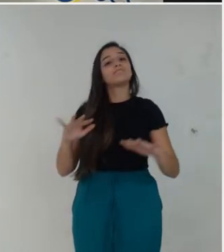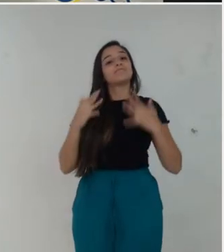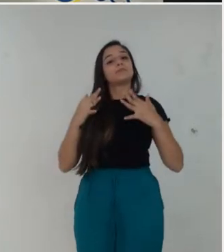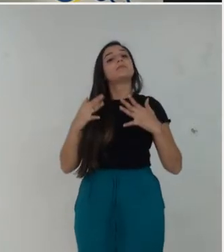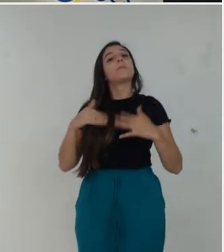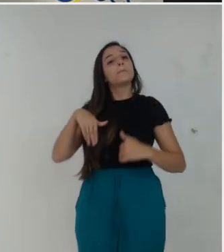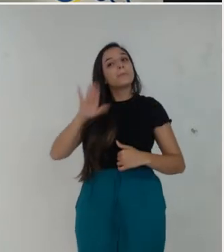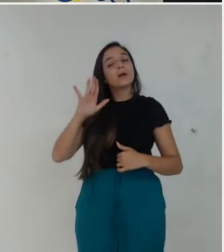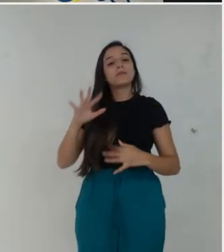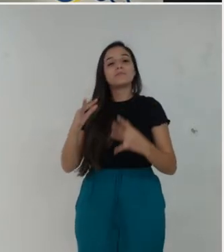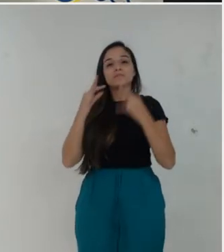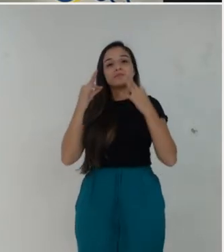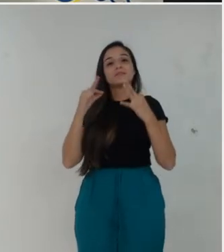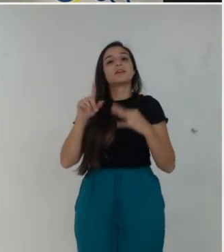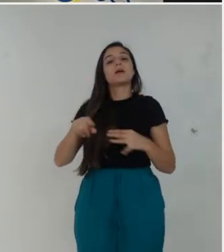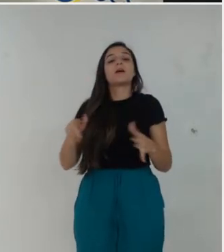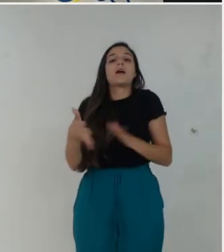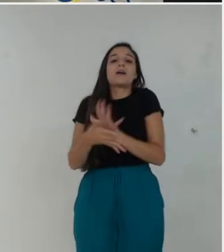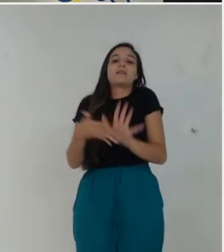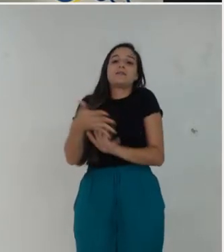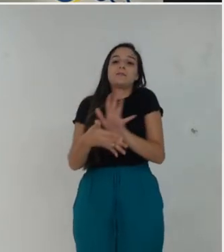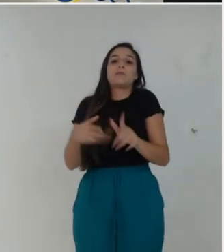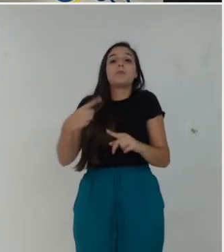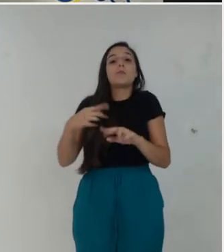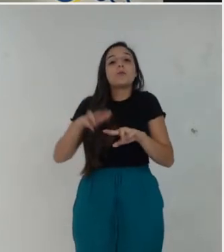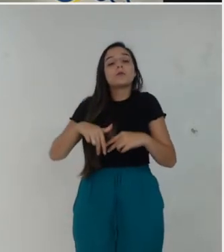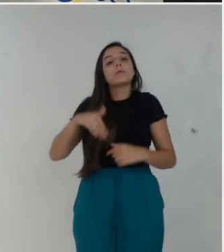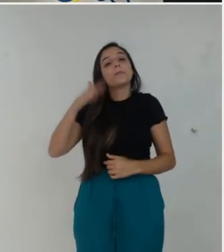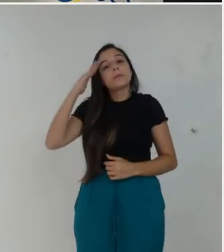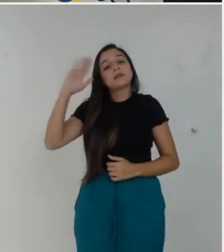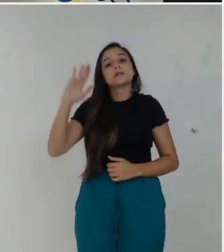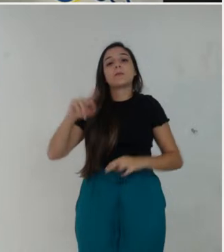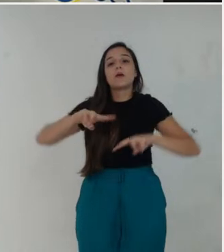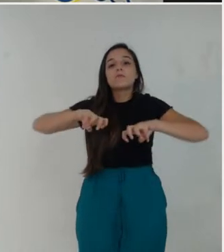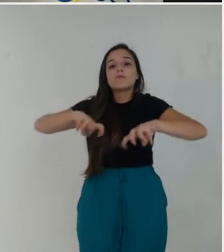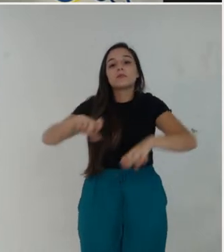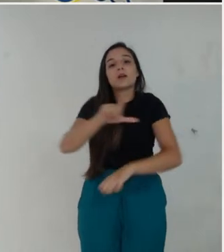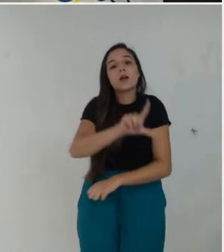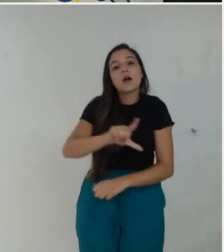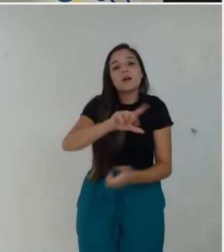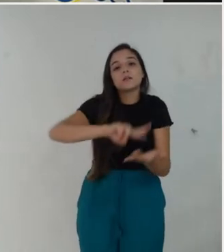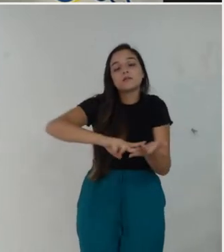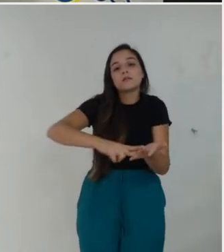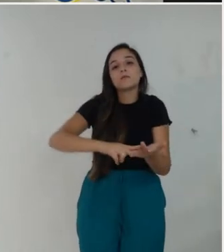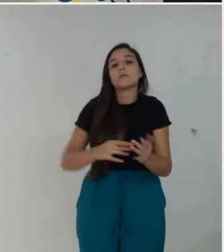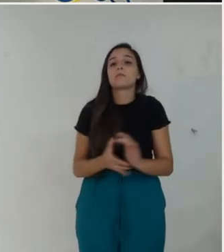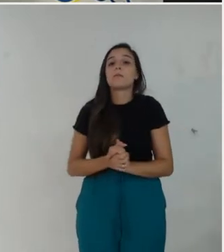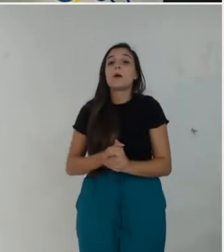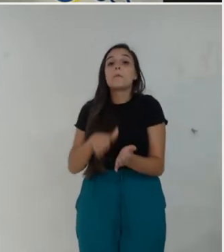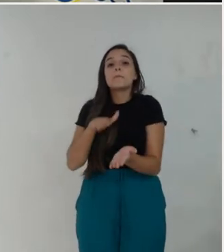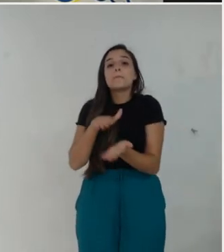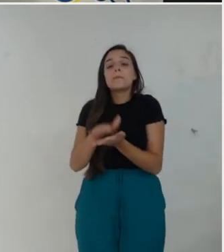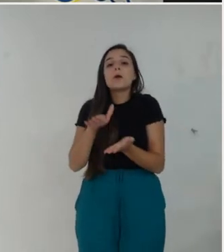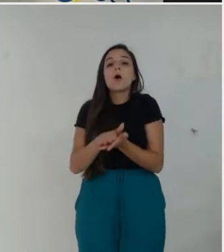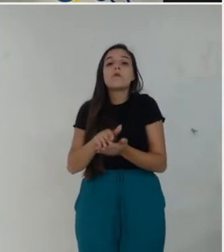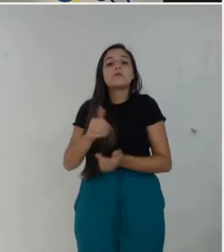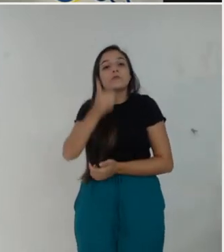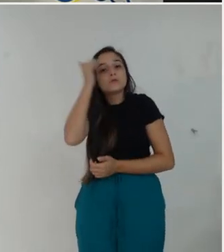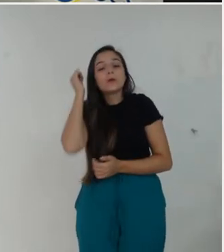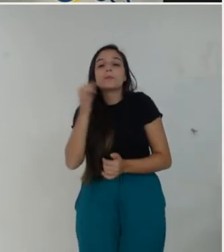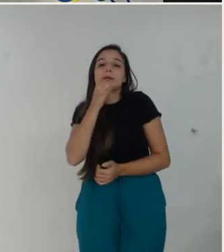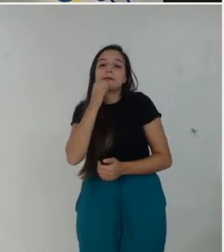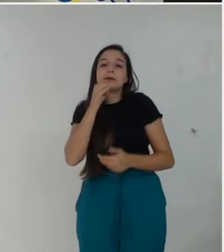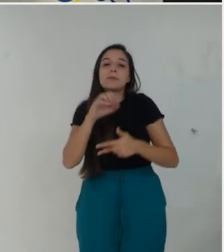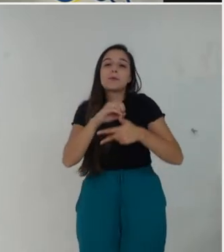sinais, principalmente pela investigação de tradução de literatura, tradução de provas de vestibular, como o Enem,